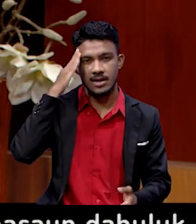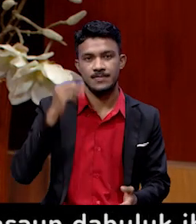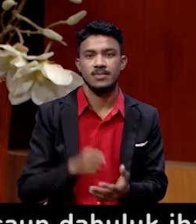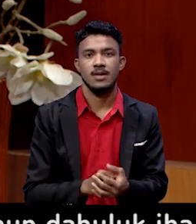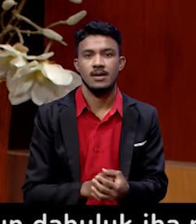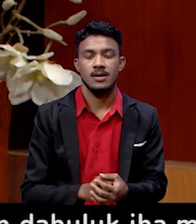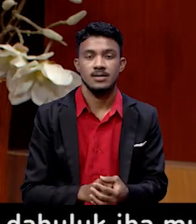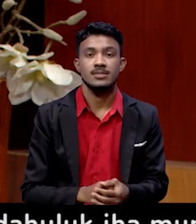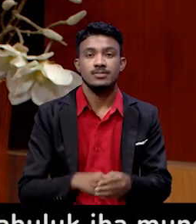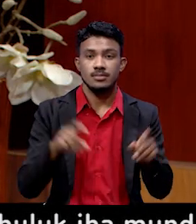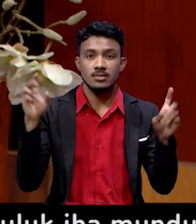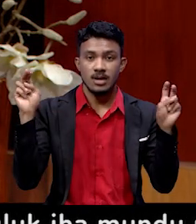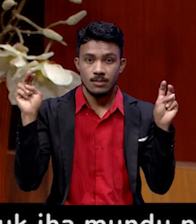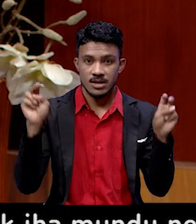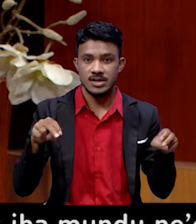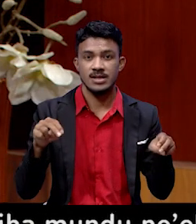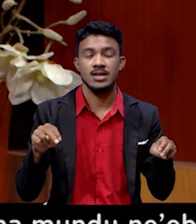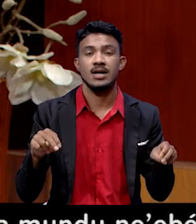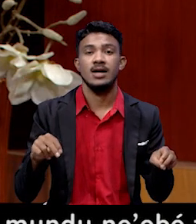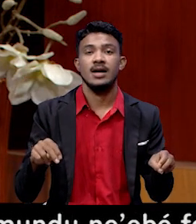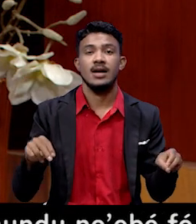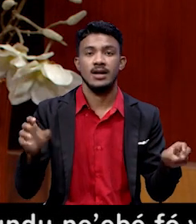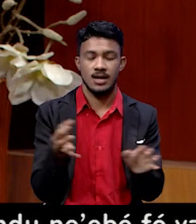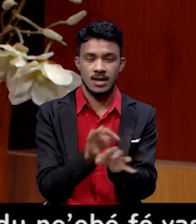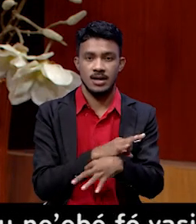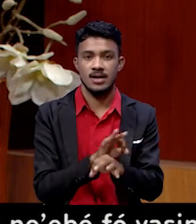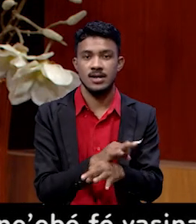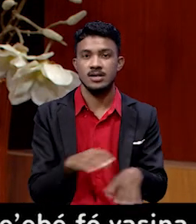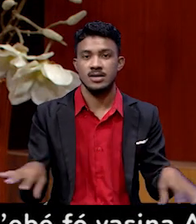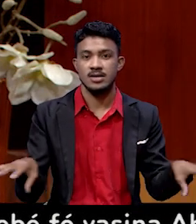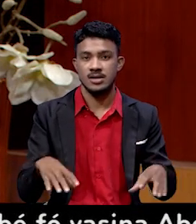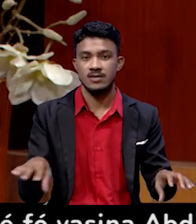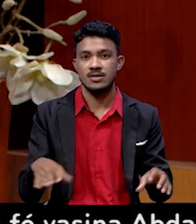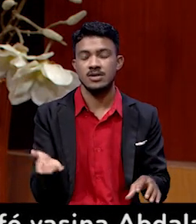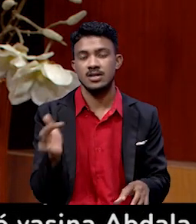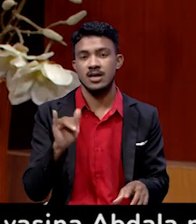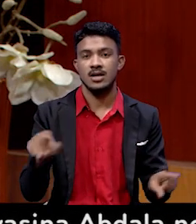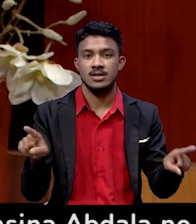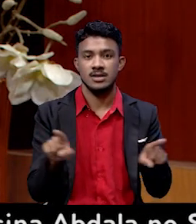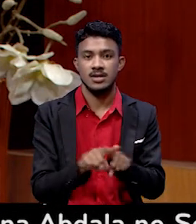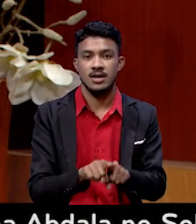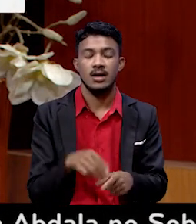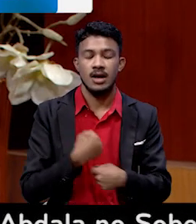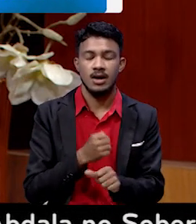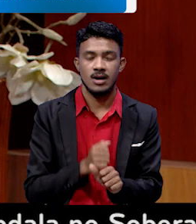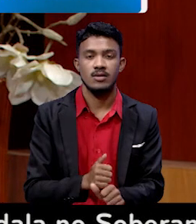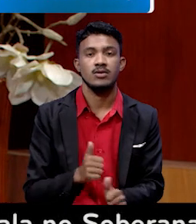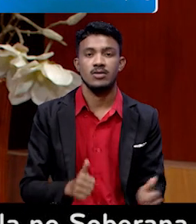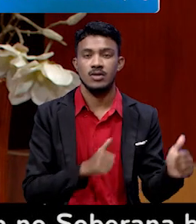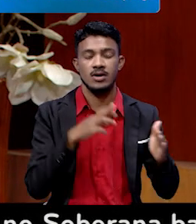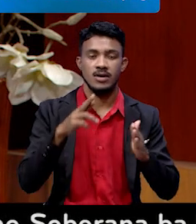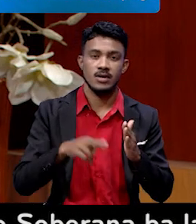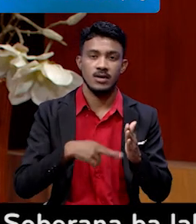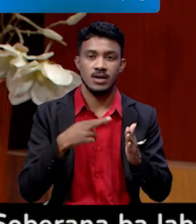a precisa de mais atendimento ser né. Mas bem, cabe na Fátima estrutura e a